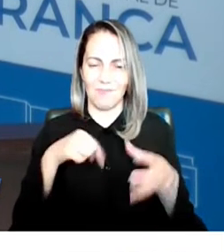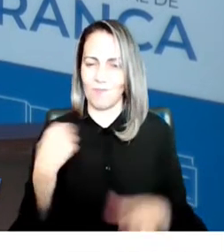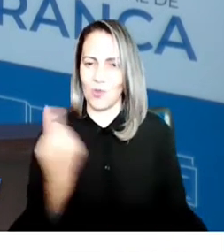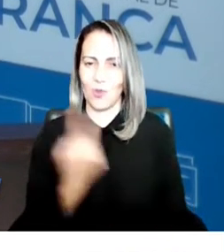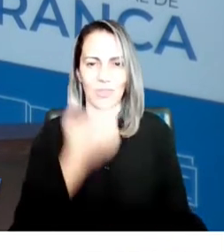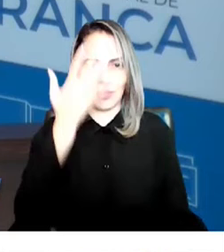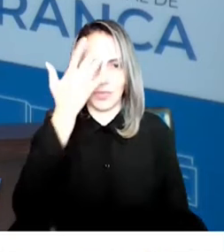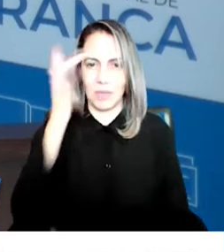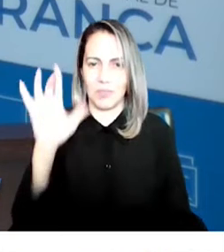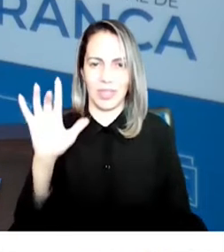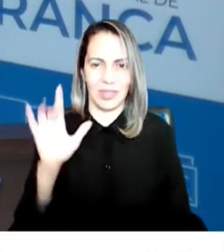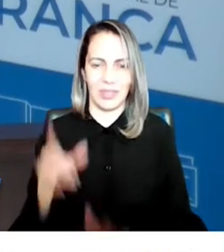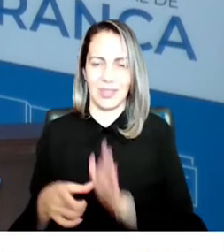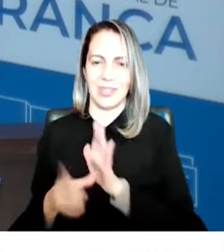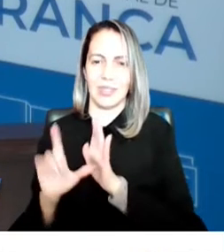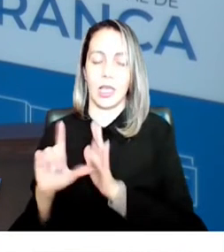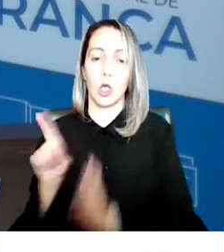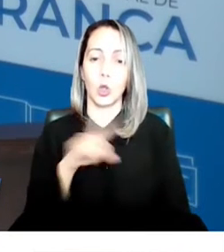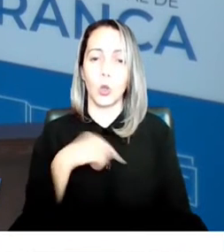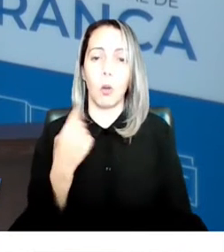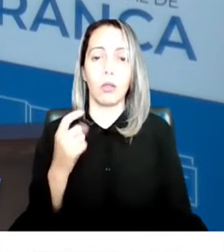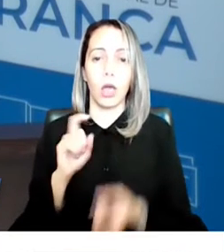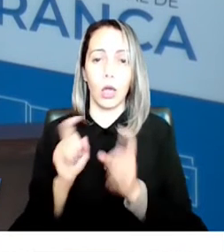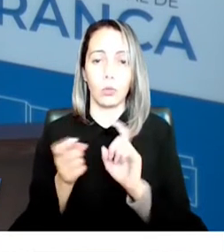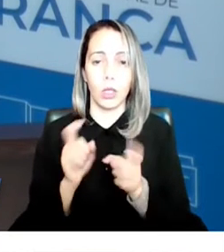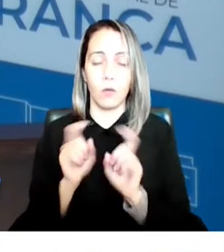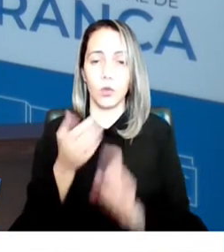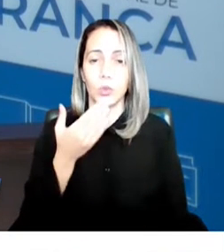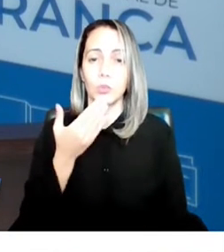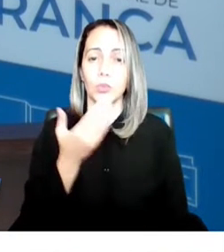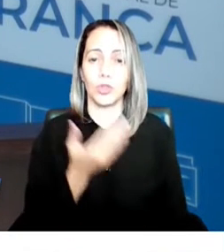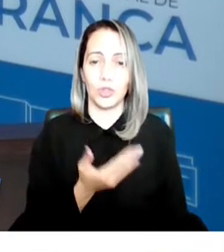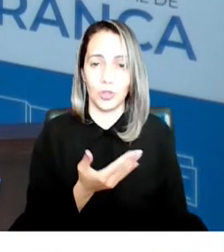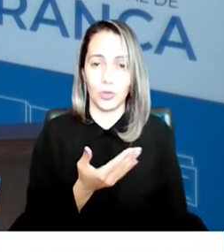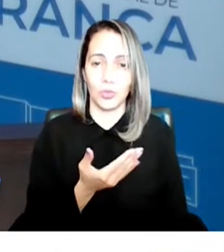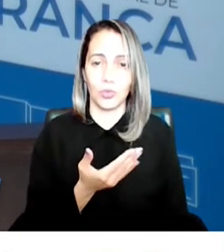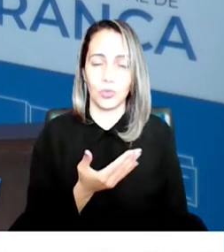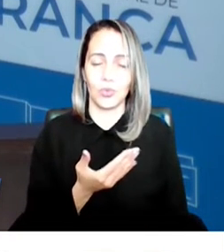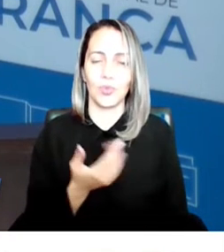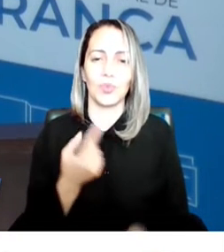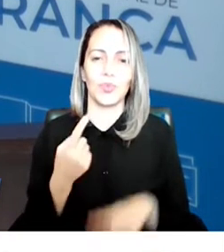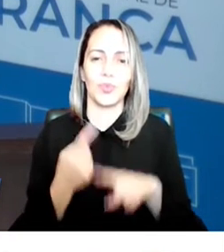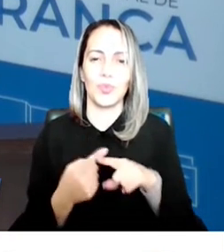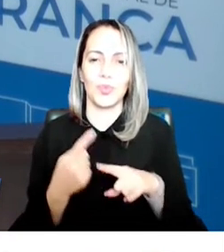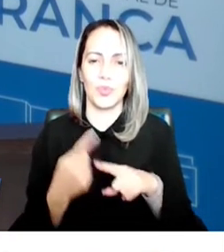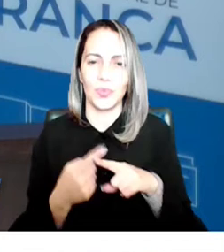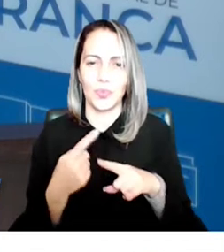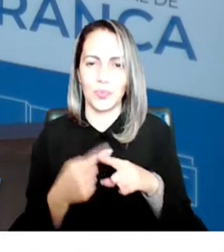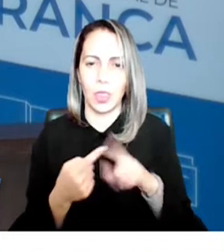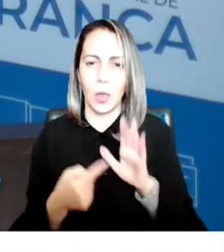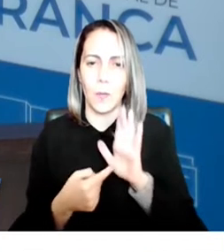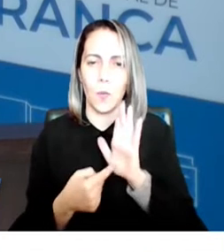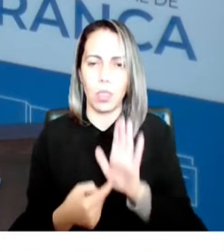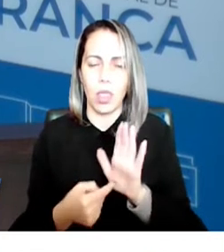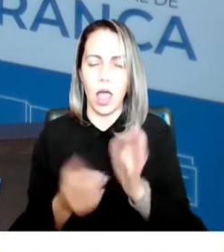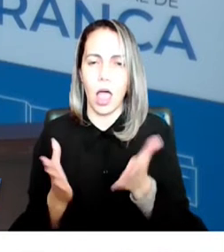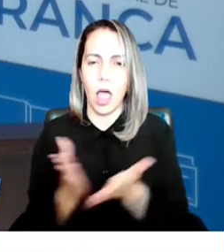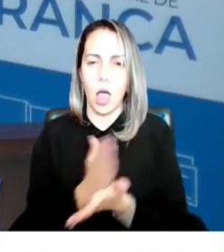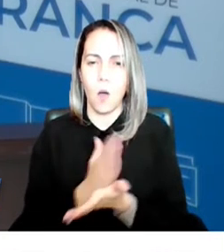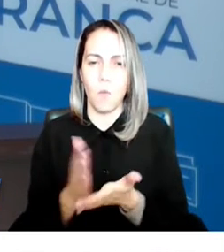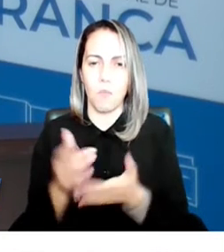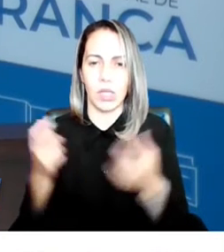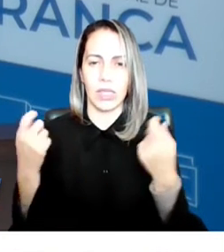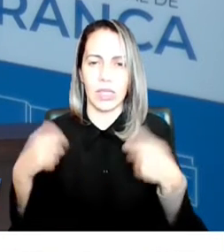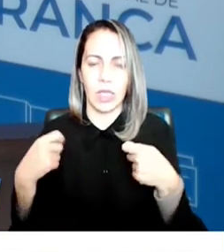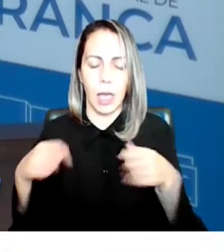nossa reunião, esse encontro, foi pedido para justamente pontuar algumas demandas na cidade de